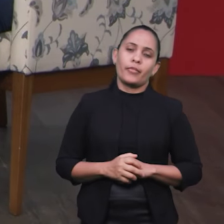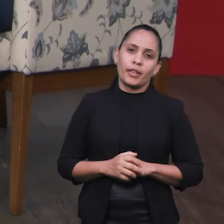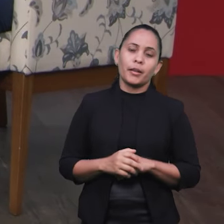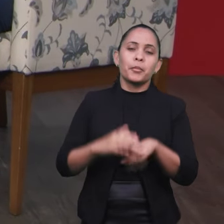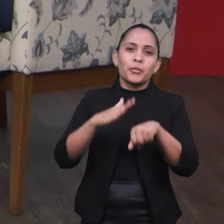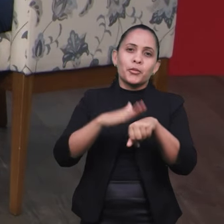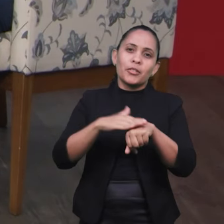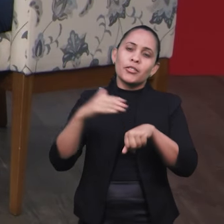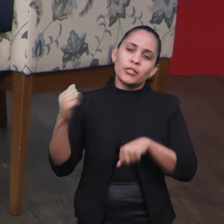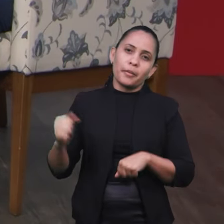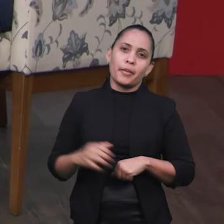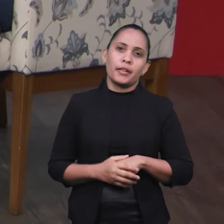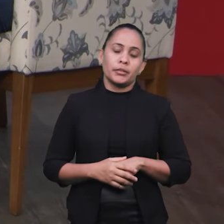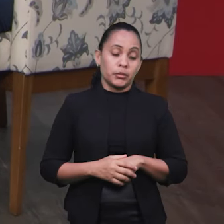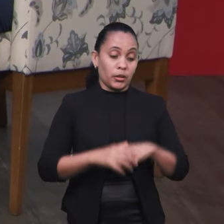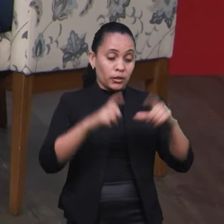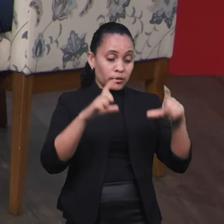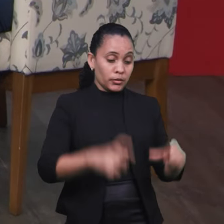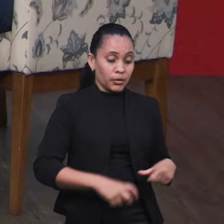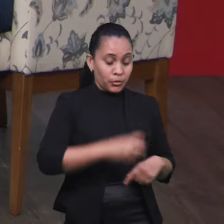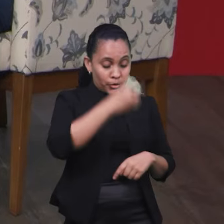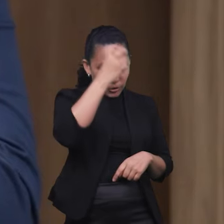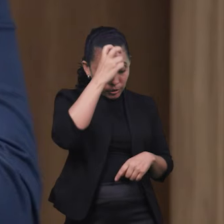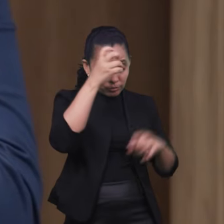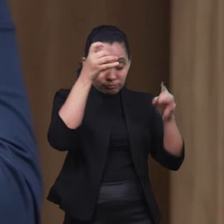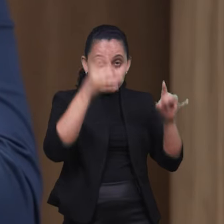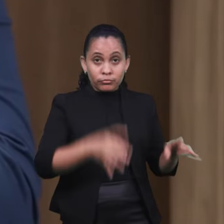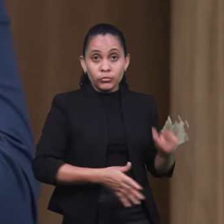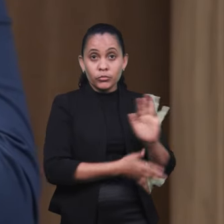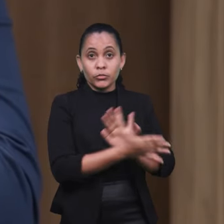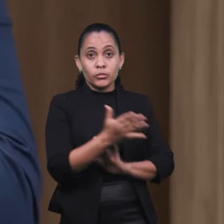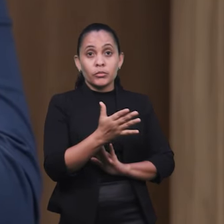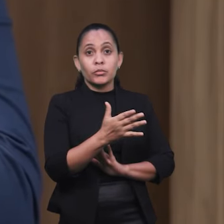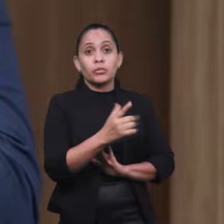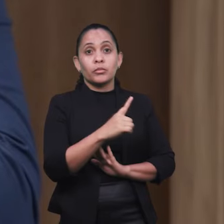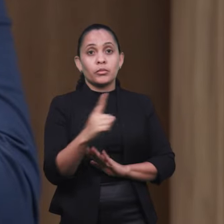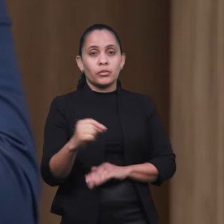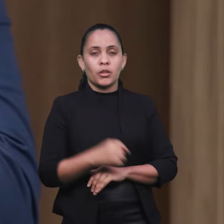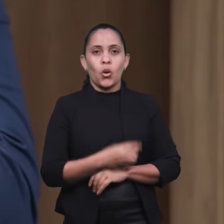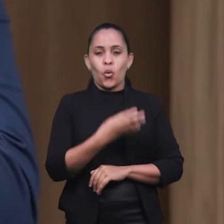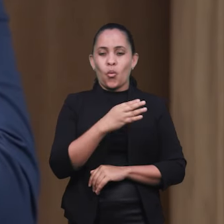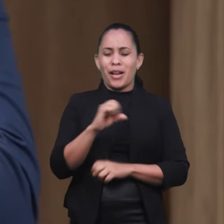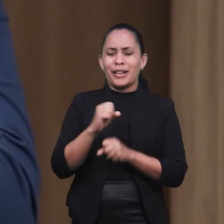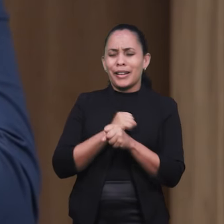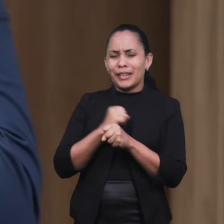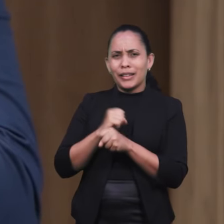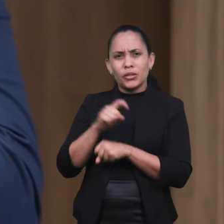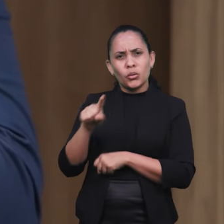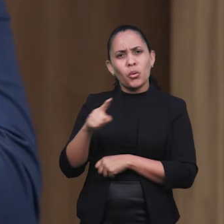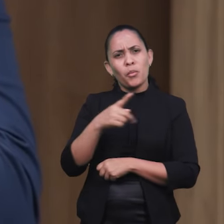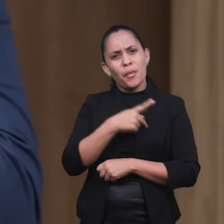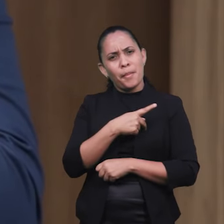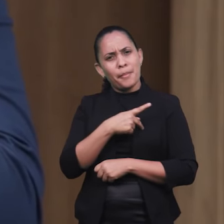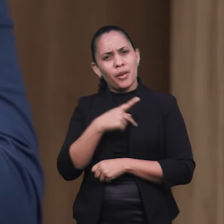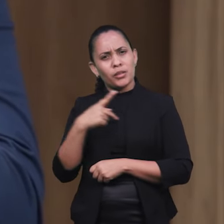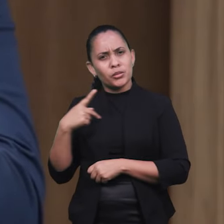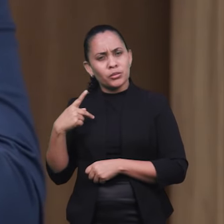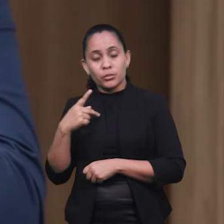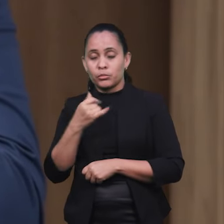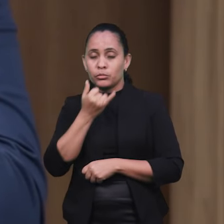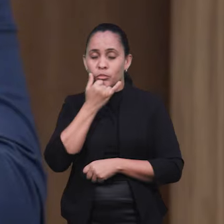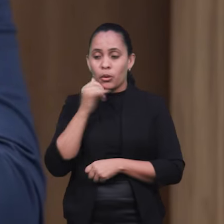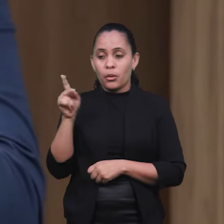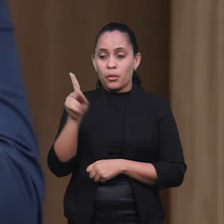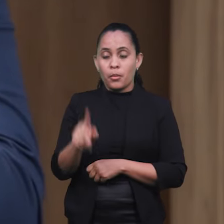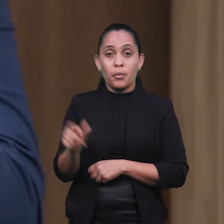depois de ter saído do Egito, ele passou 40 anos como pastor em Midian. Como o senhor bem colocou,